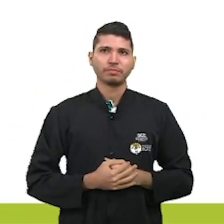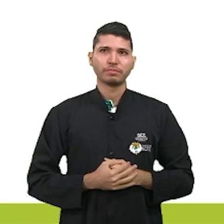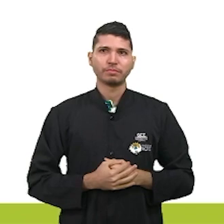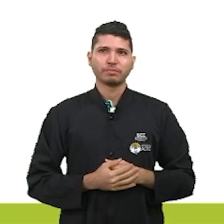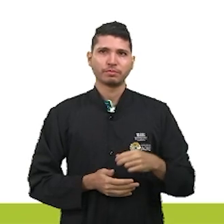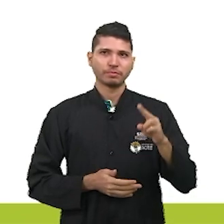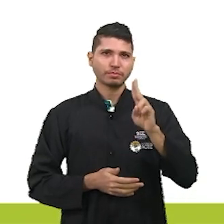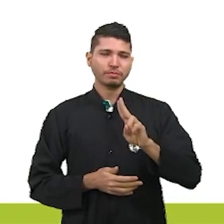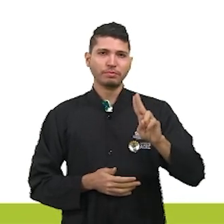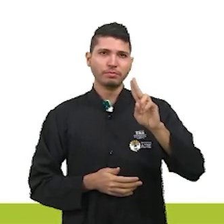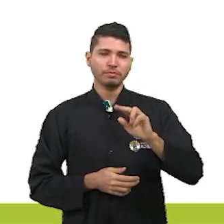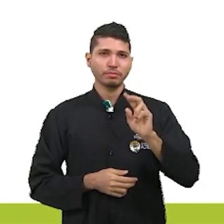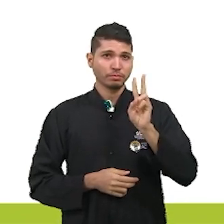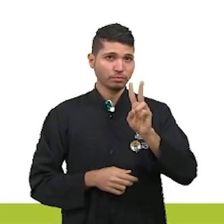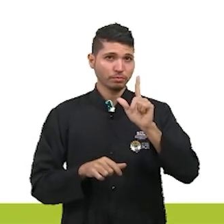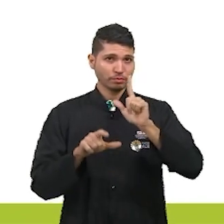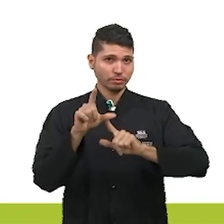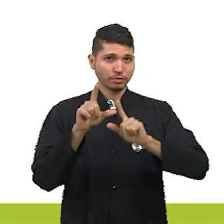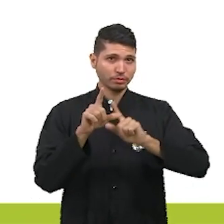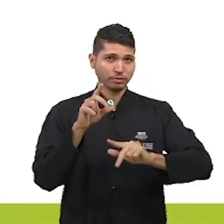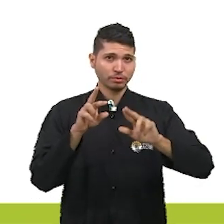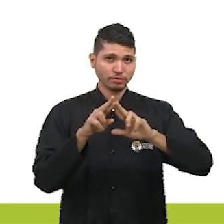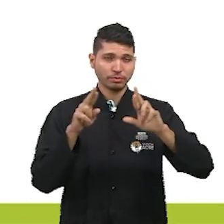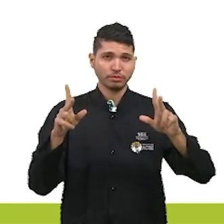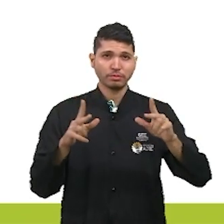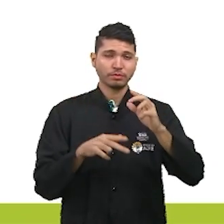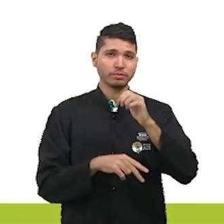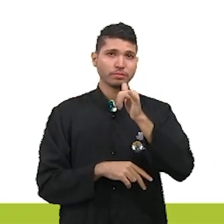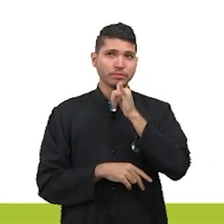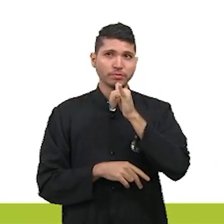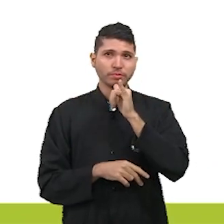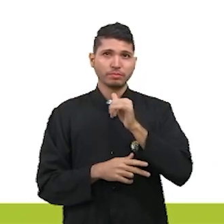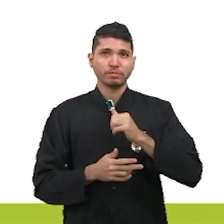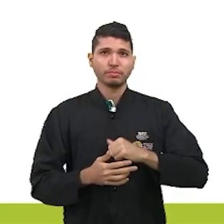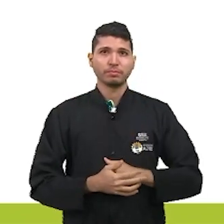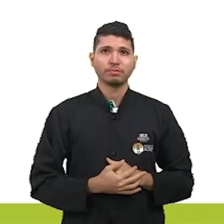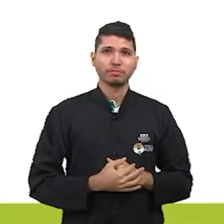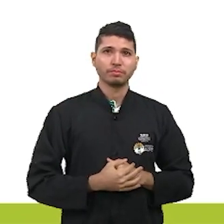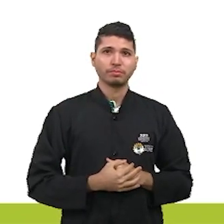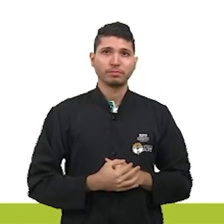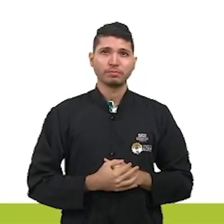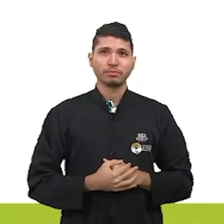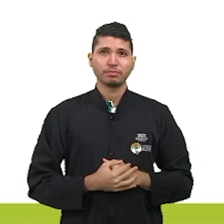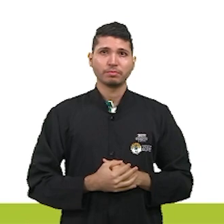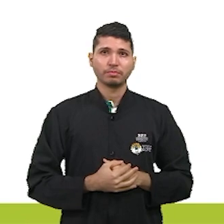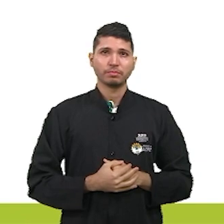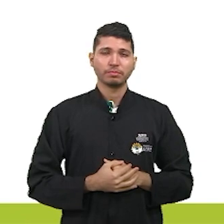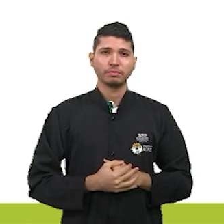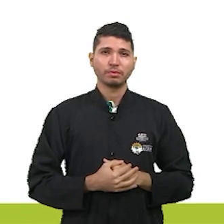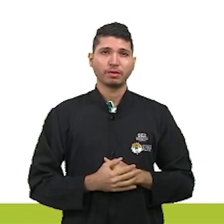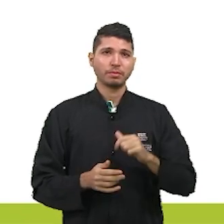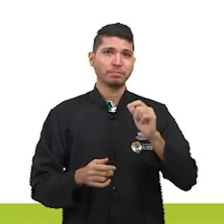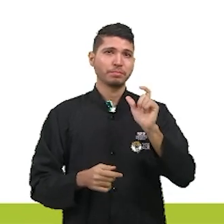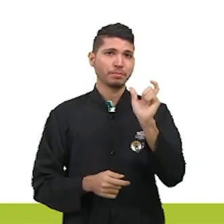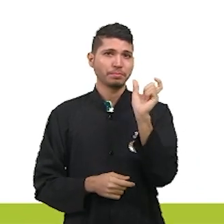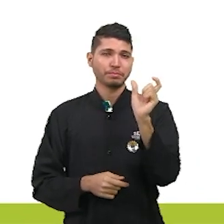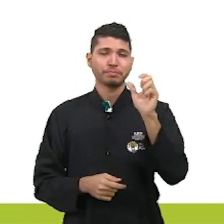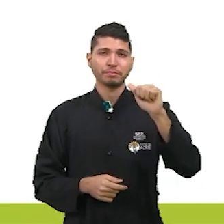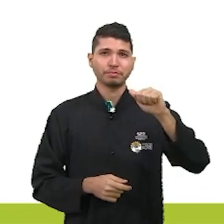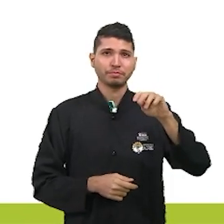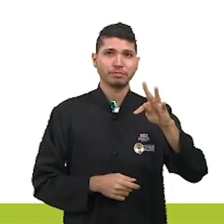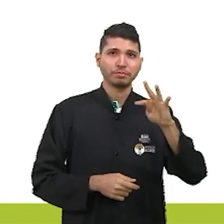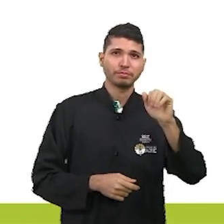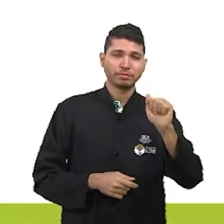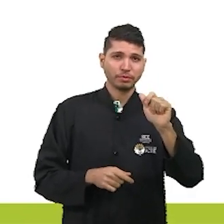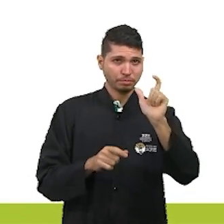diferentes. Por exemplo, pegue a palavra ata, ok?